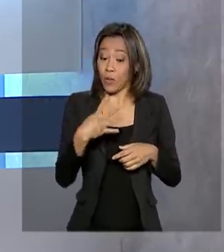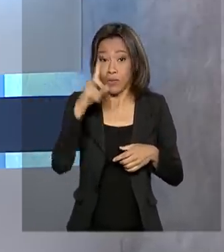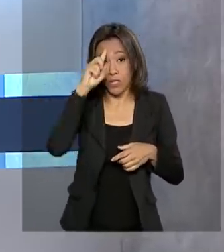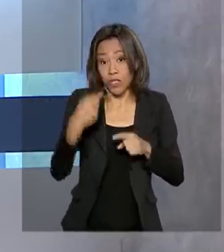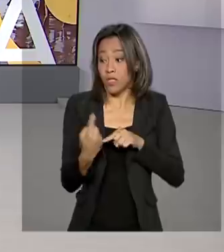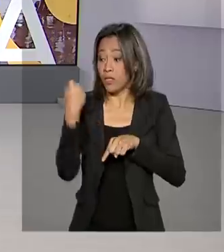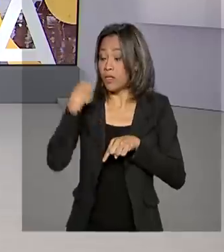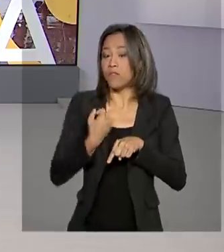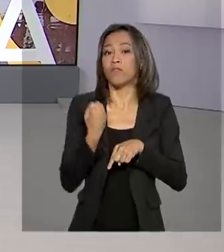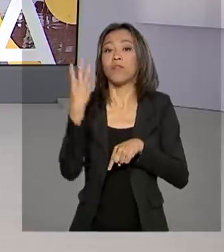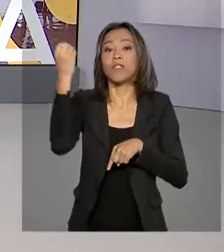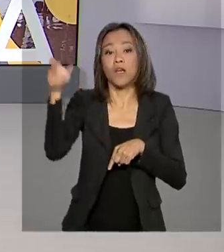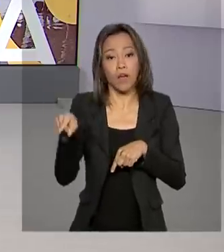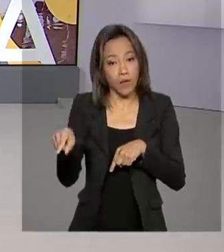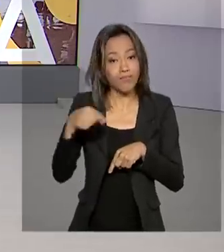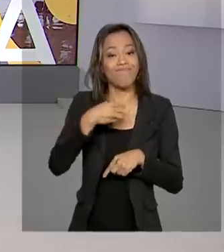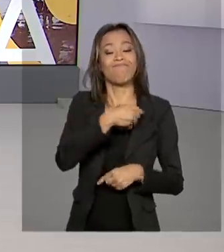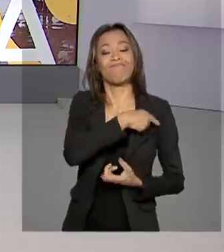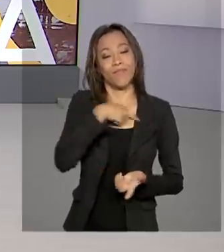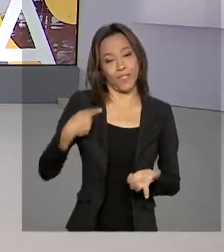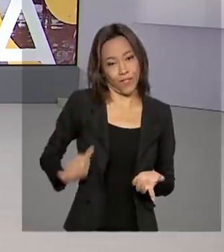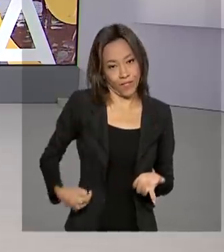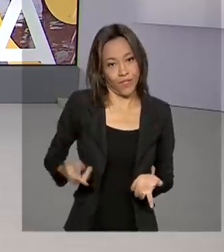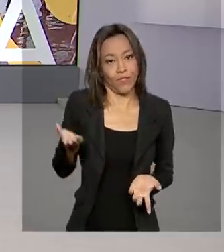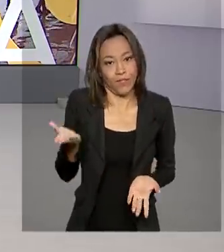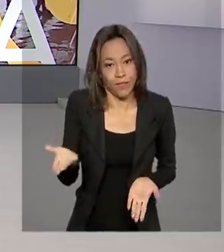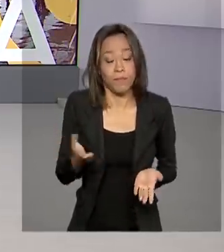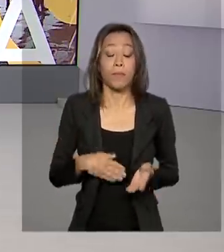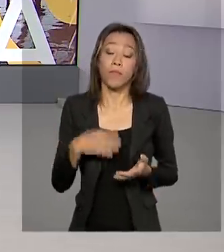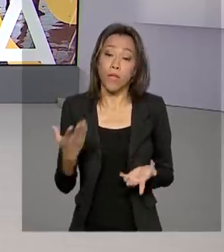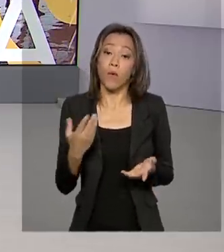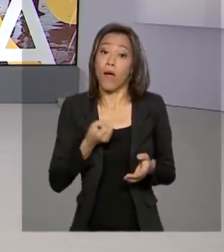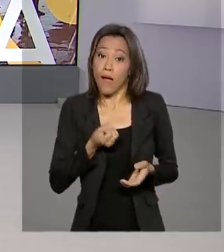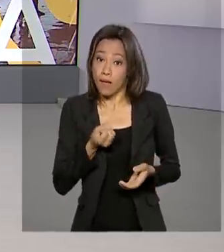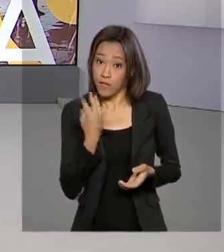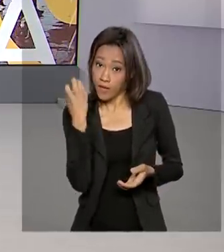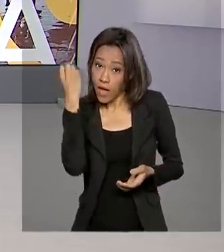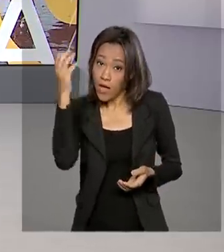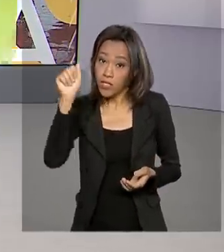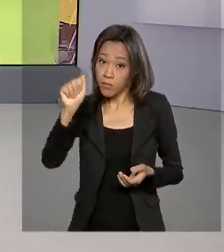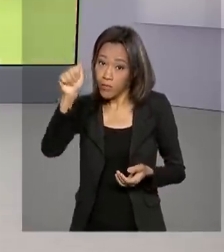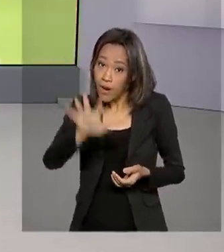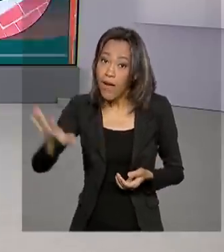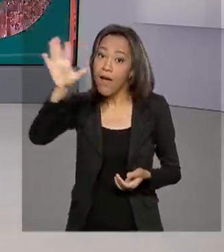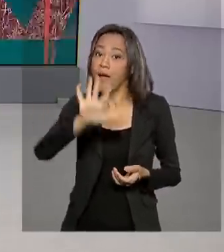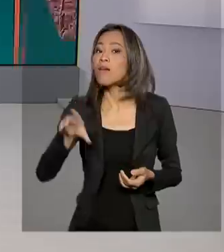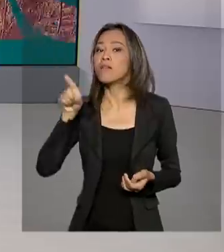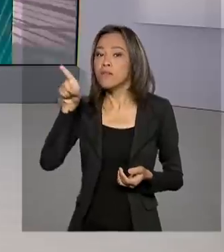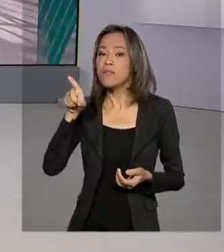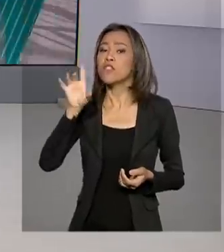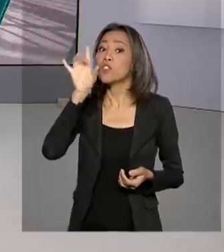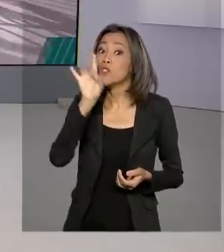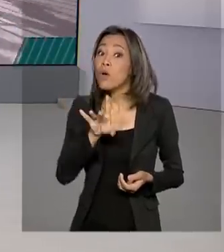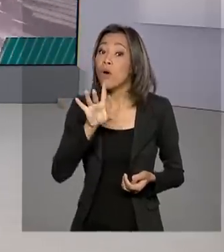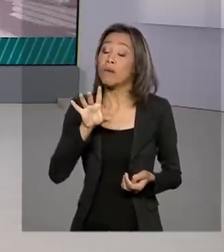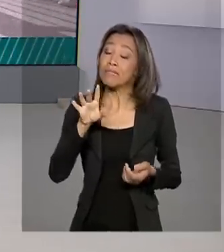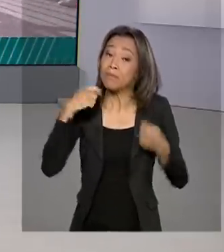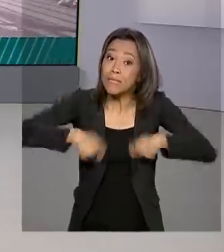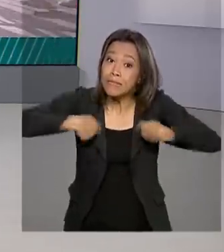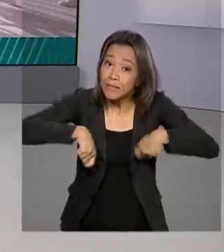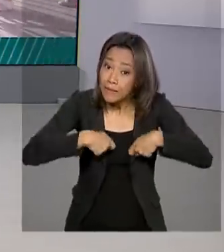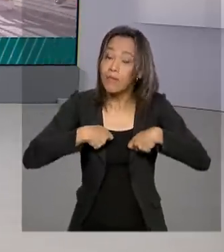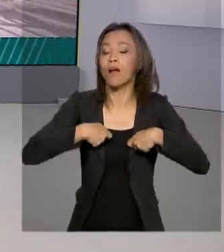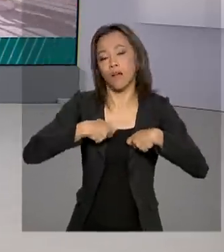para a china a orientação é que viagens para o país asiático só sejam feitas em casos de extrema